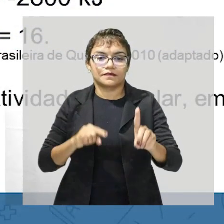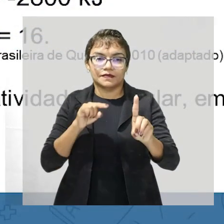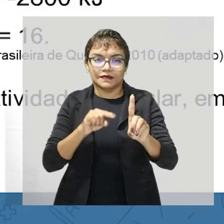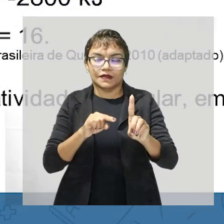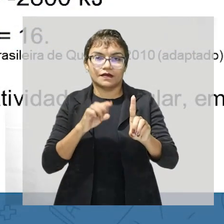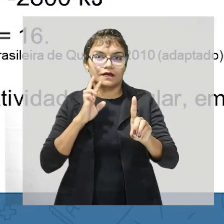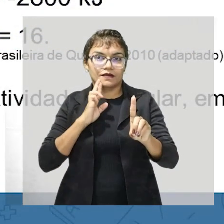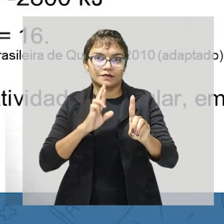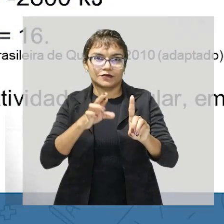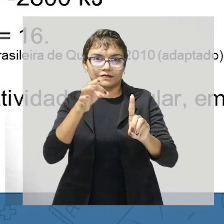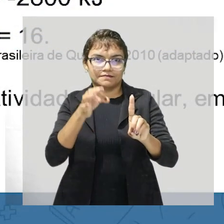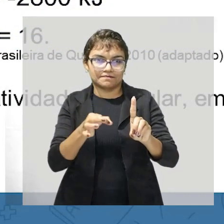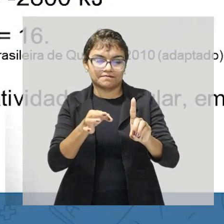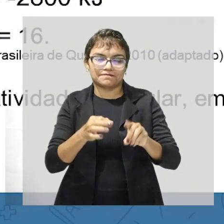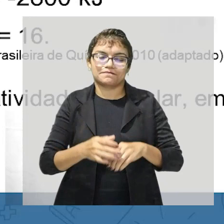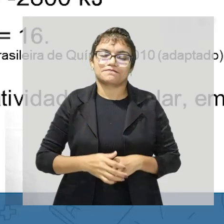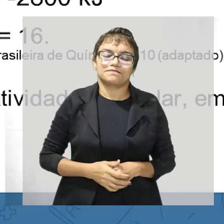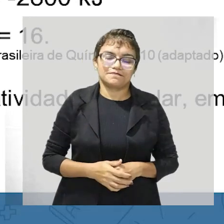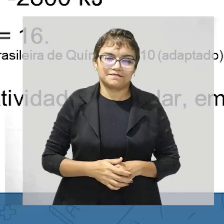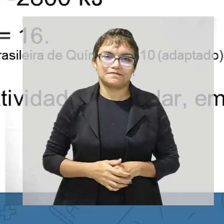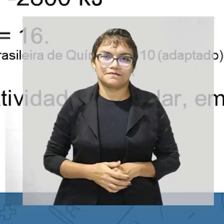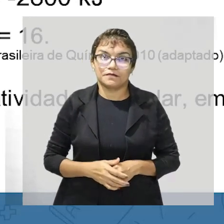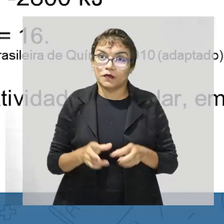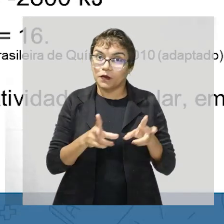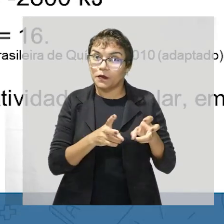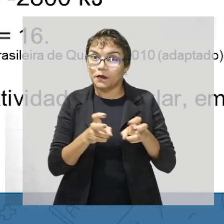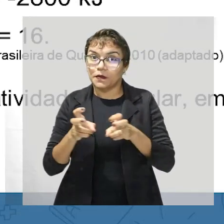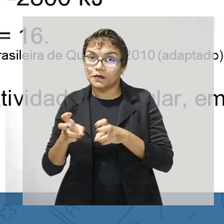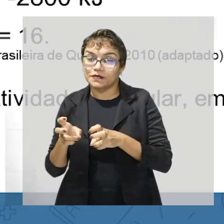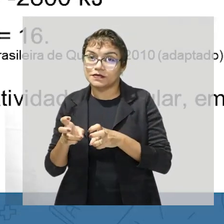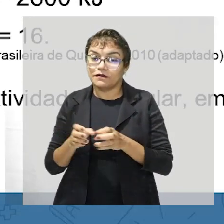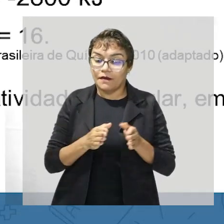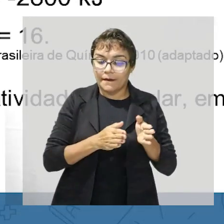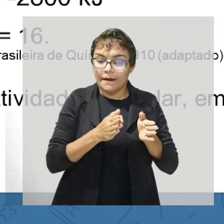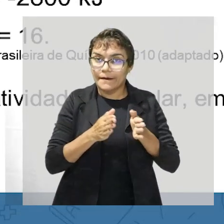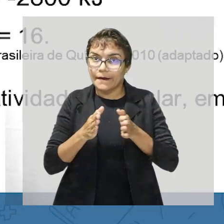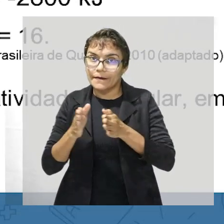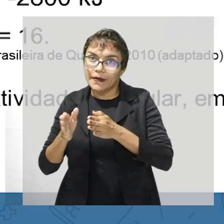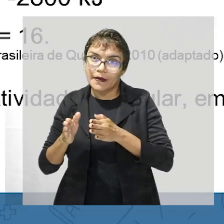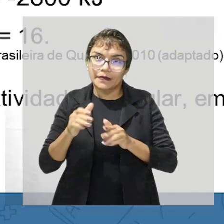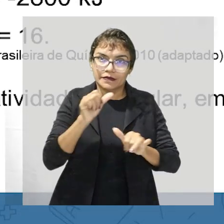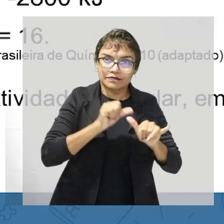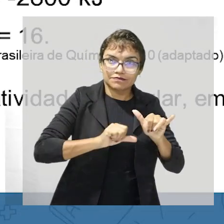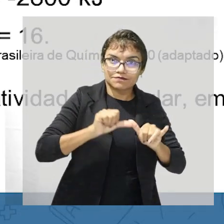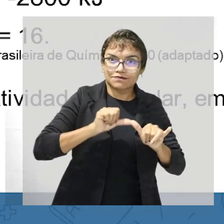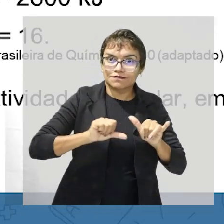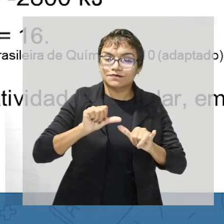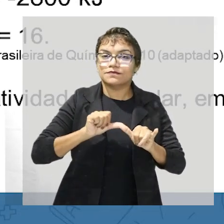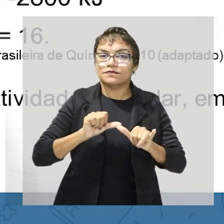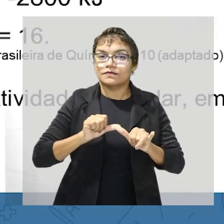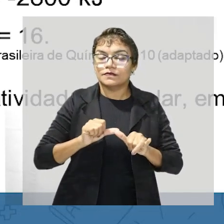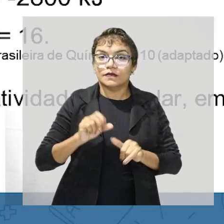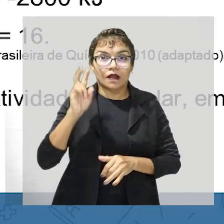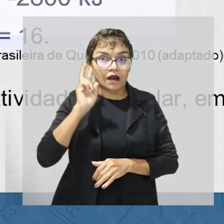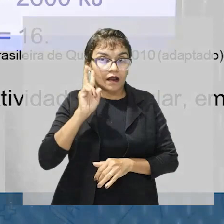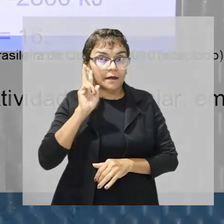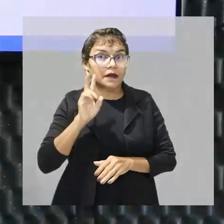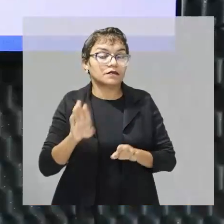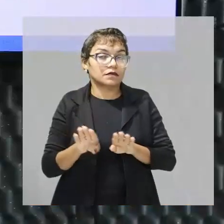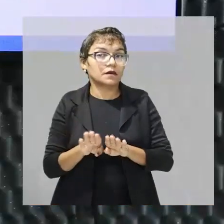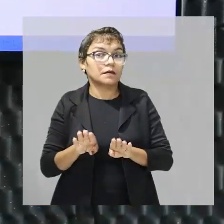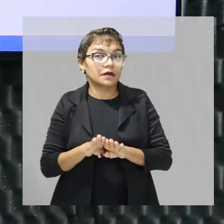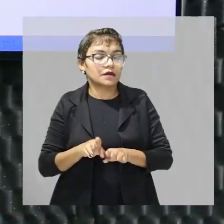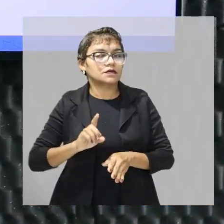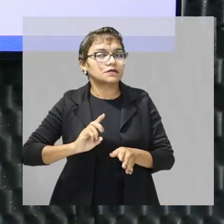turminha? Então, é só observar a sequência da reação, certo? E lembrando, a gente vai sempre